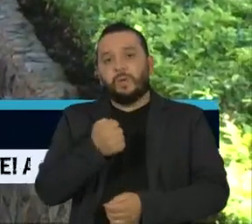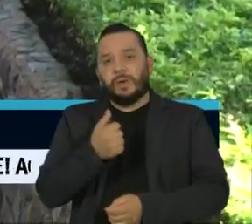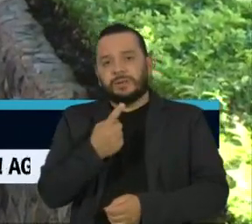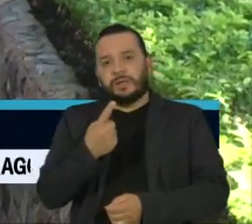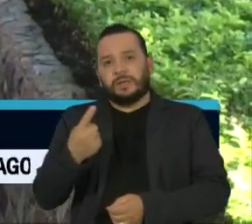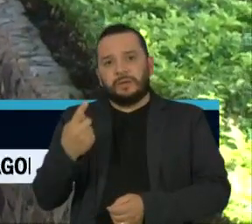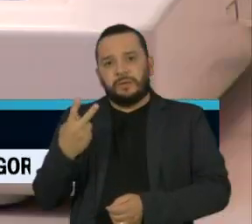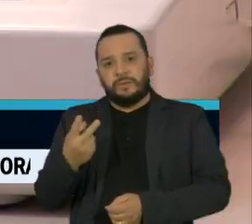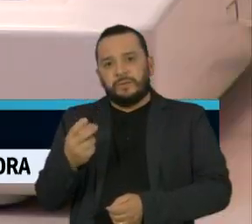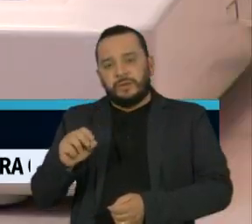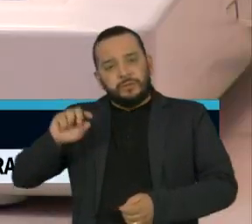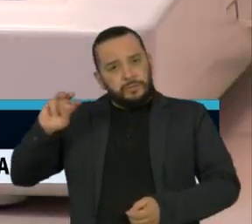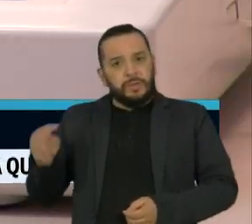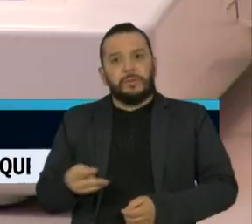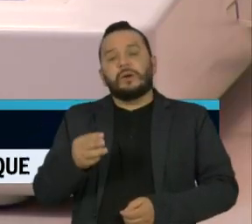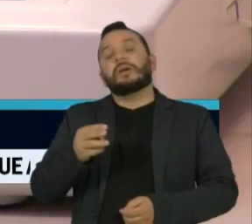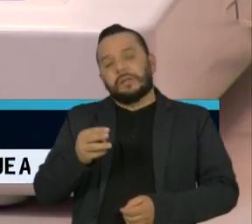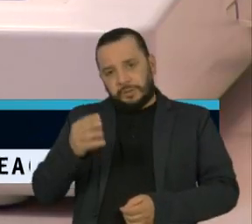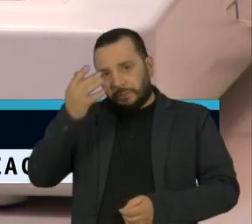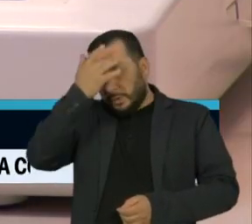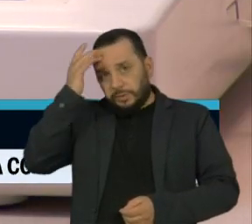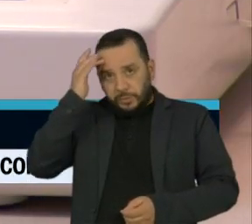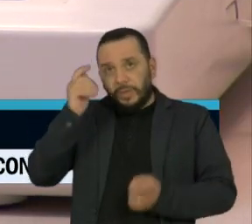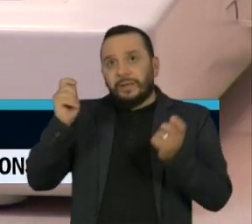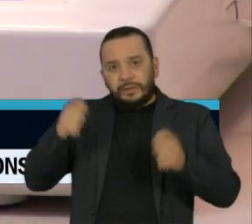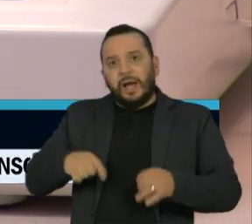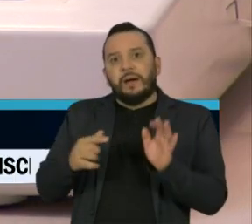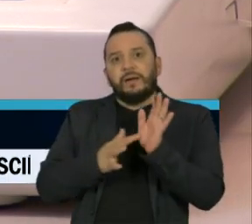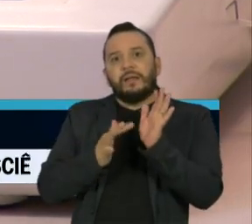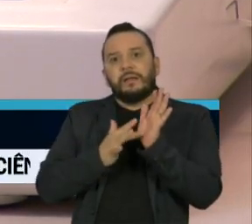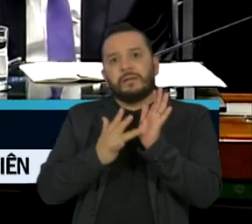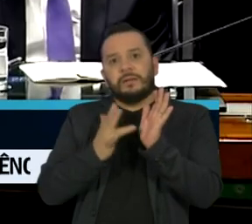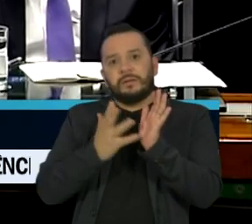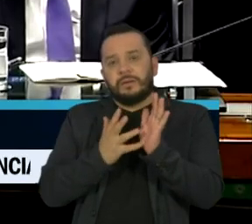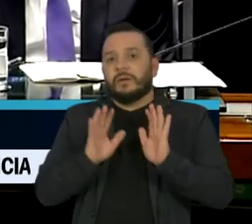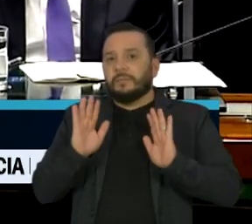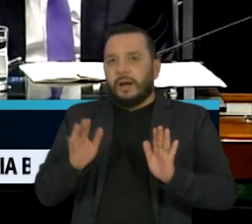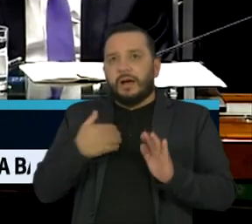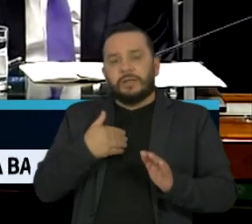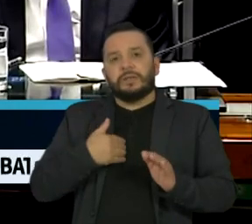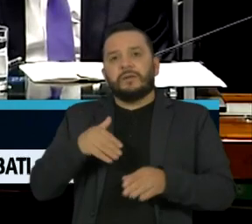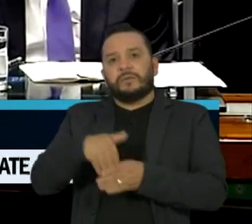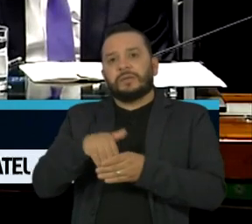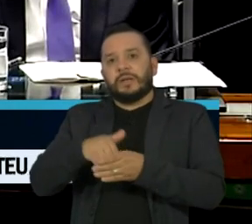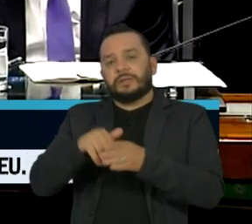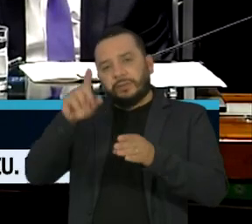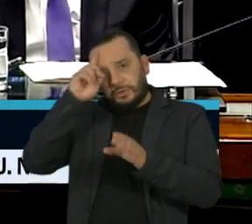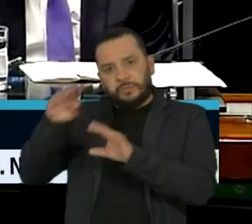eleitores estariam aptos a votar pelo sistema de biometria. A votação foi adiada pelo